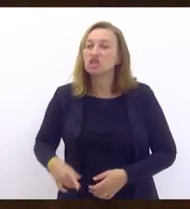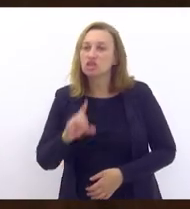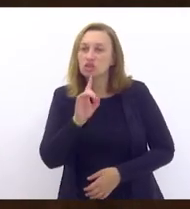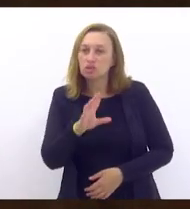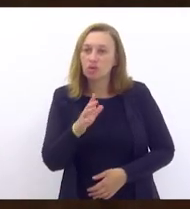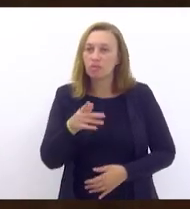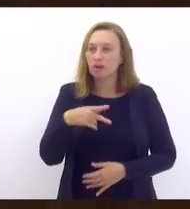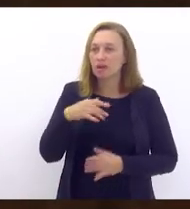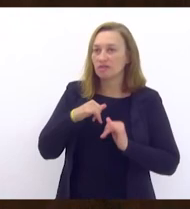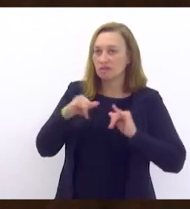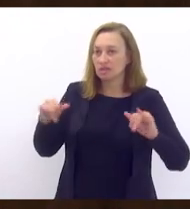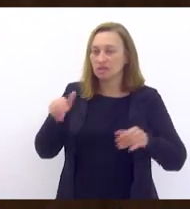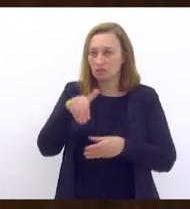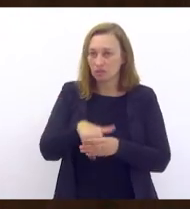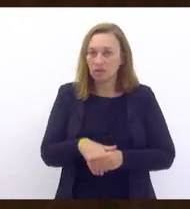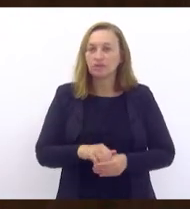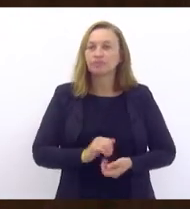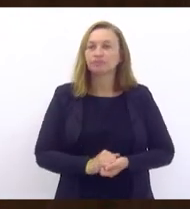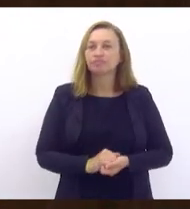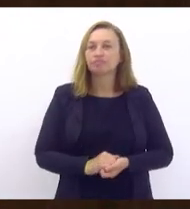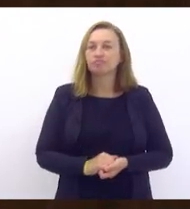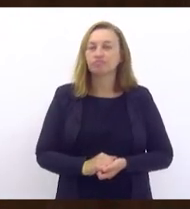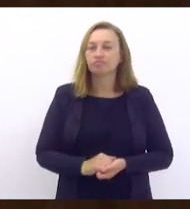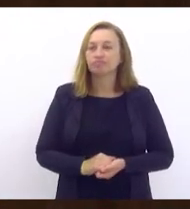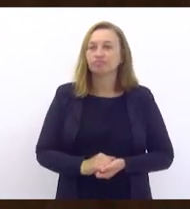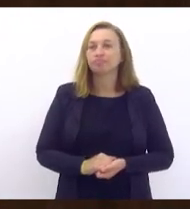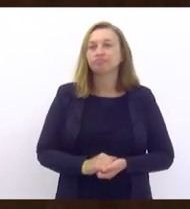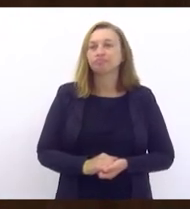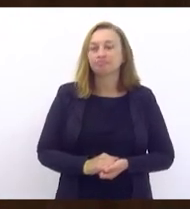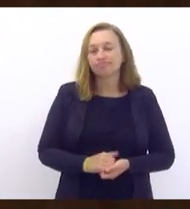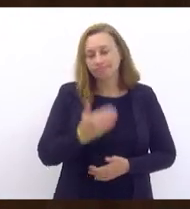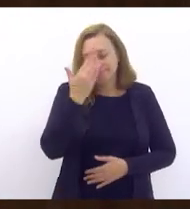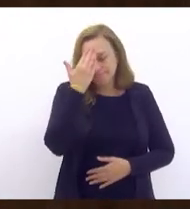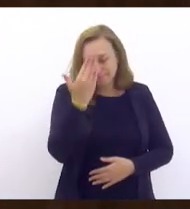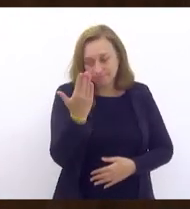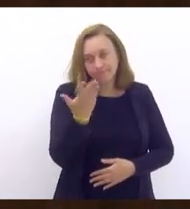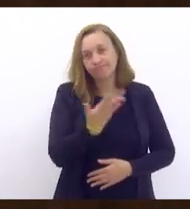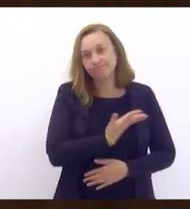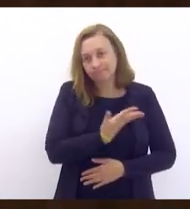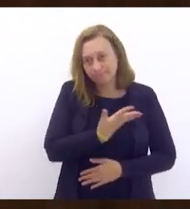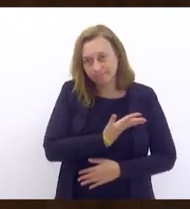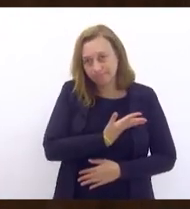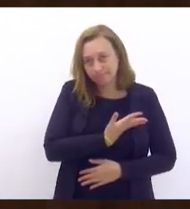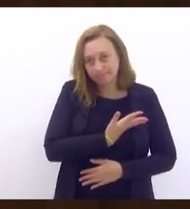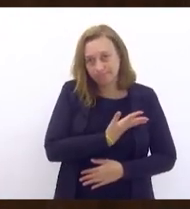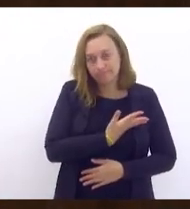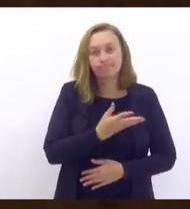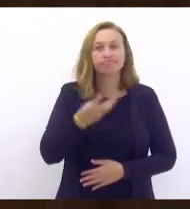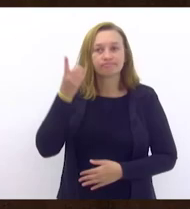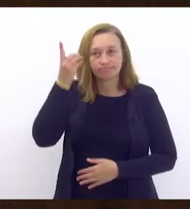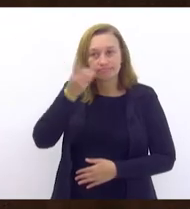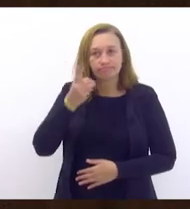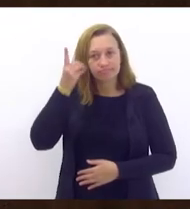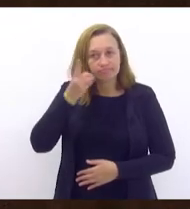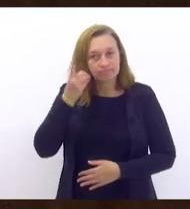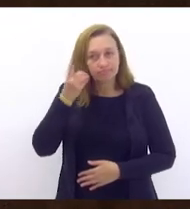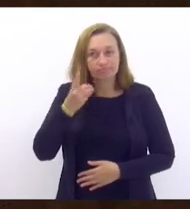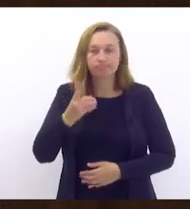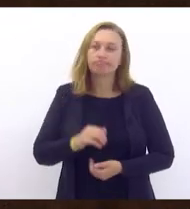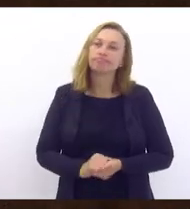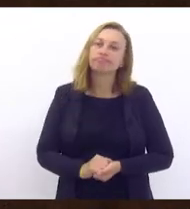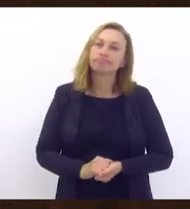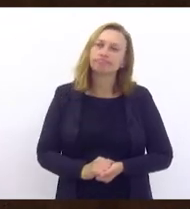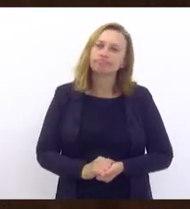fazer a declaração de voto, eu queria, na verdade, agradecer os colegas parlamentares por onde tramitou